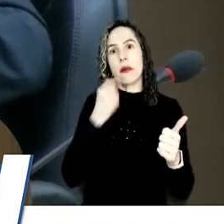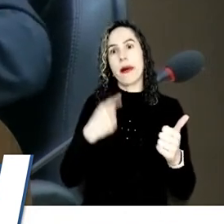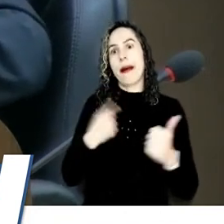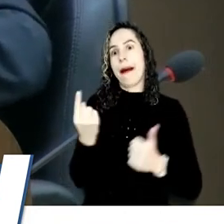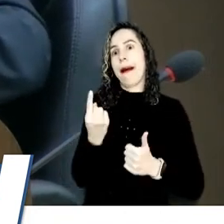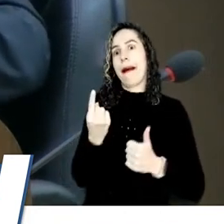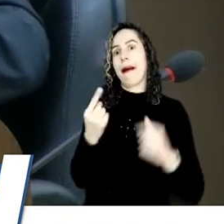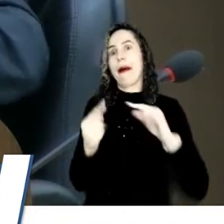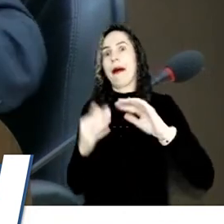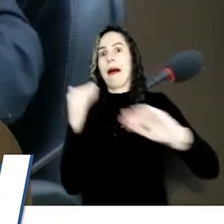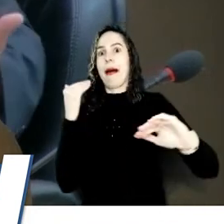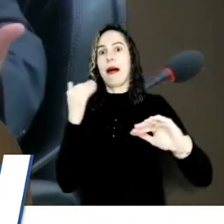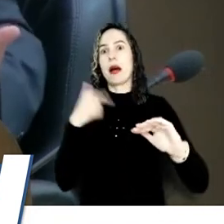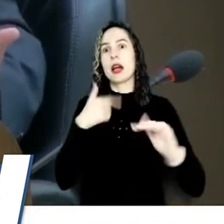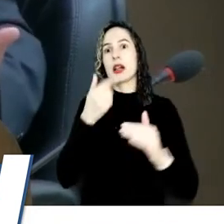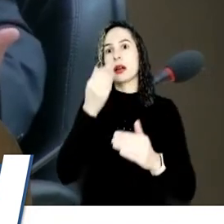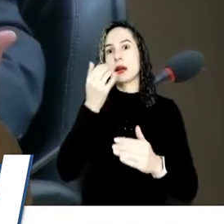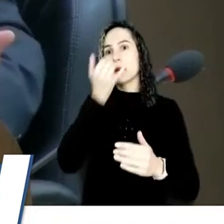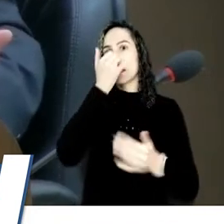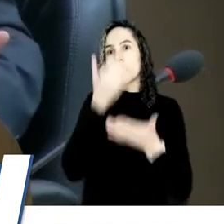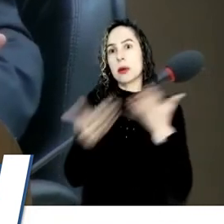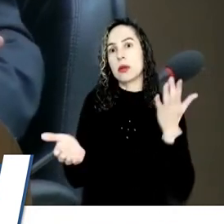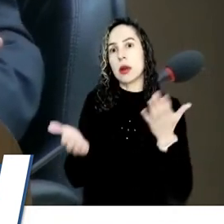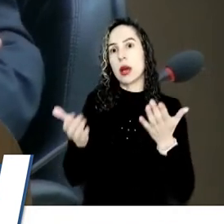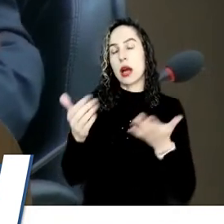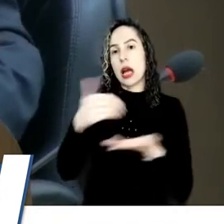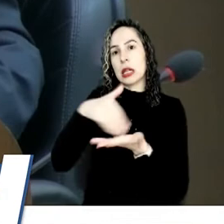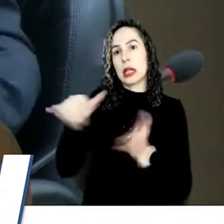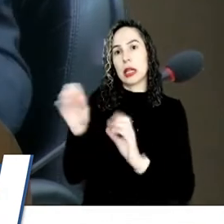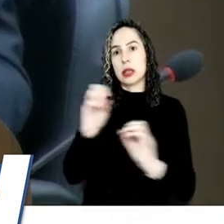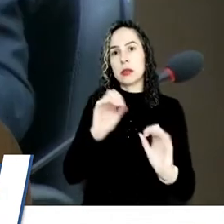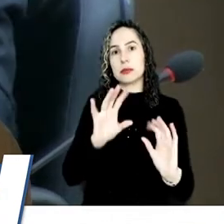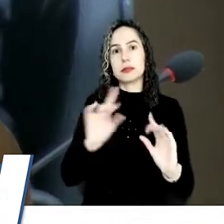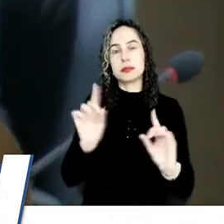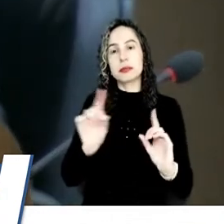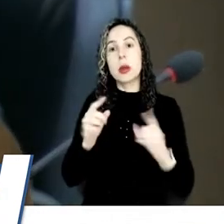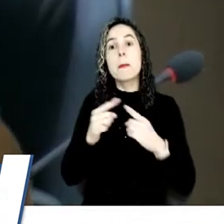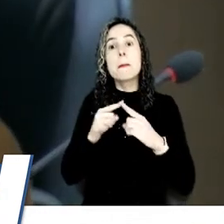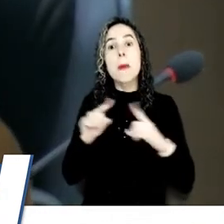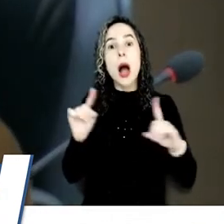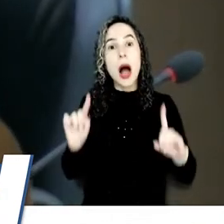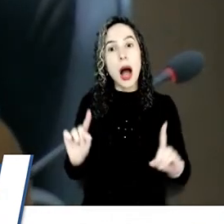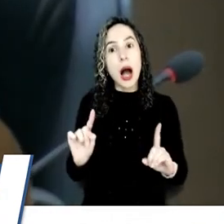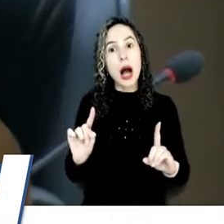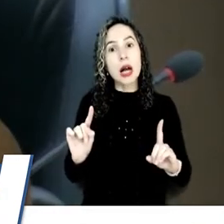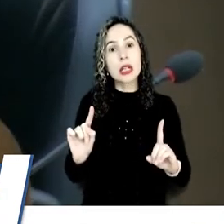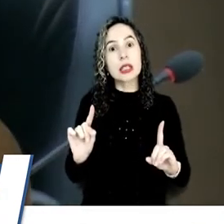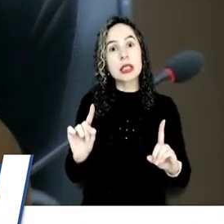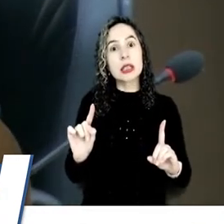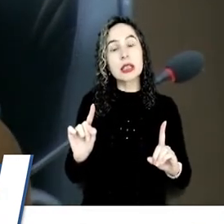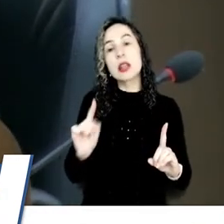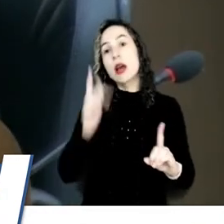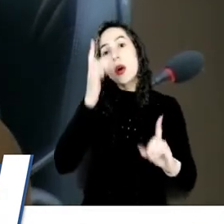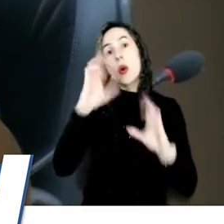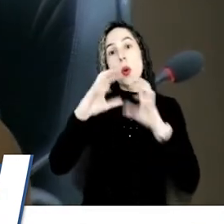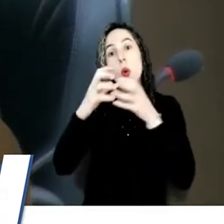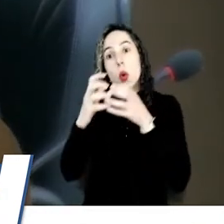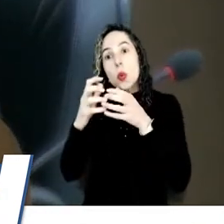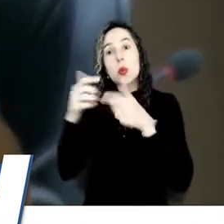a maré e nem prejudicar a Secretaria de Educação do município. Só que o pessoal que